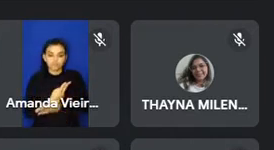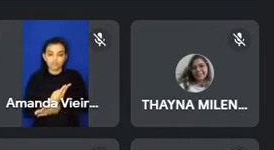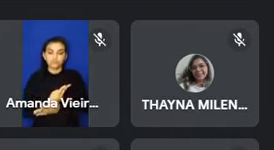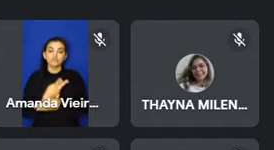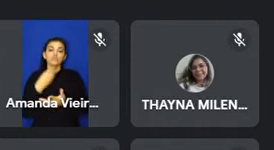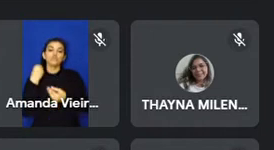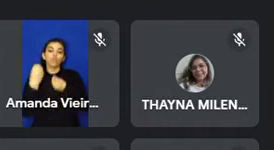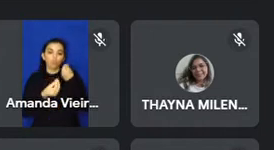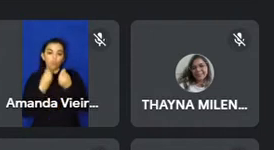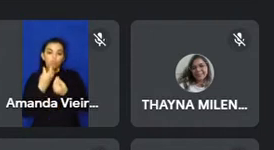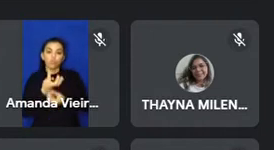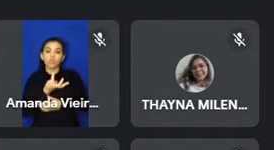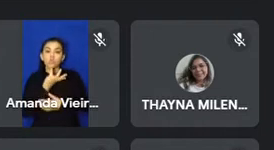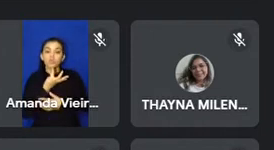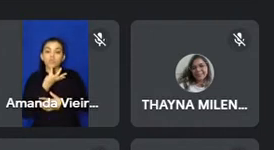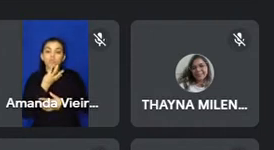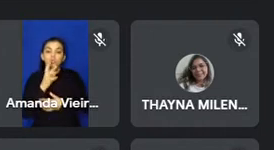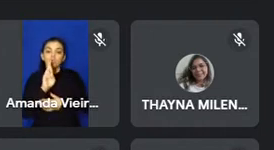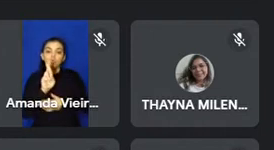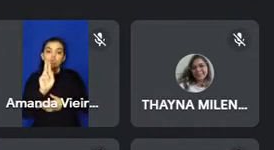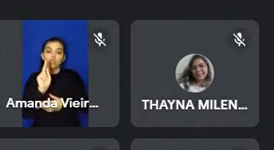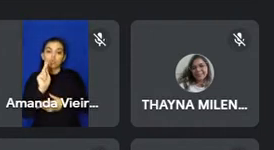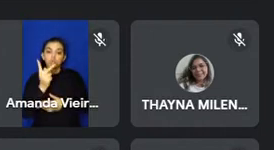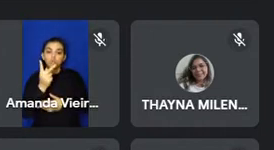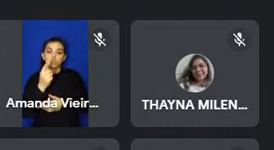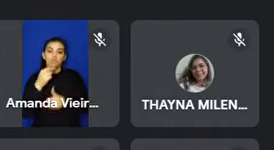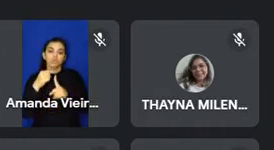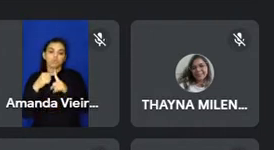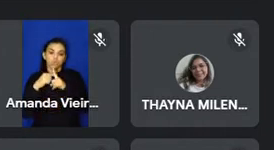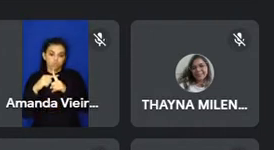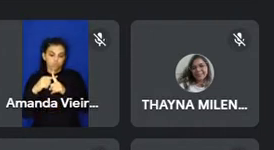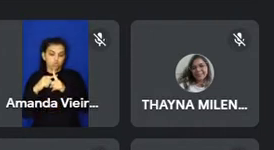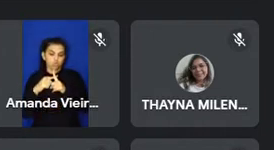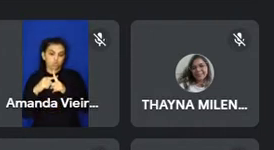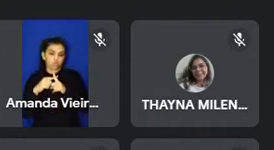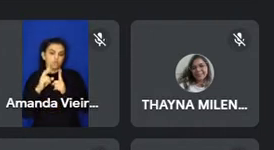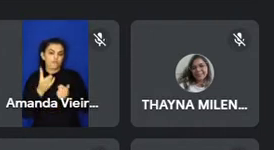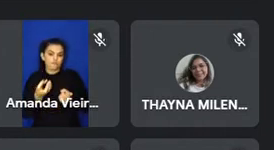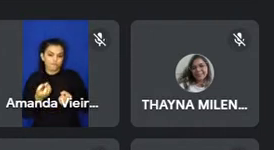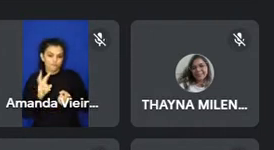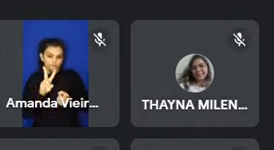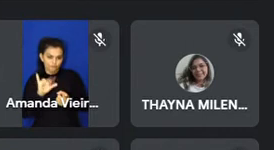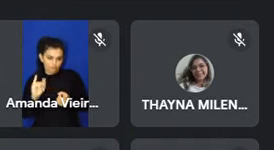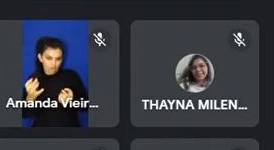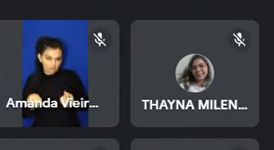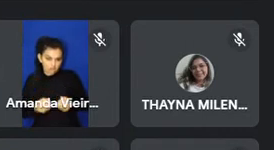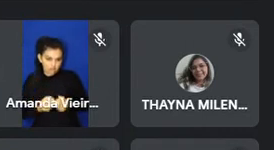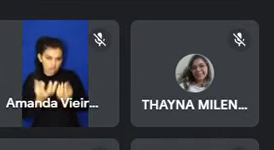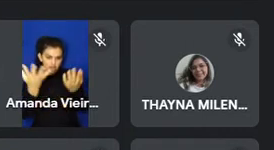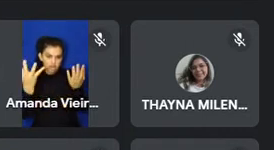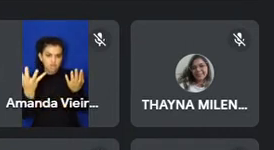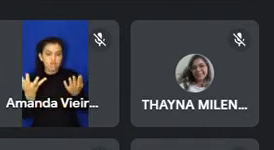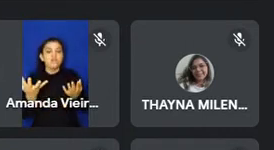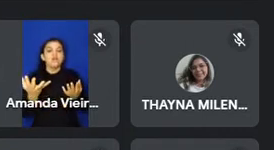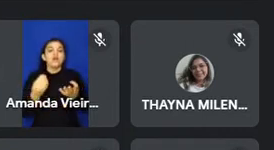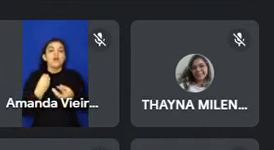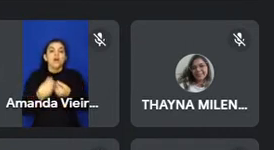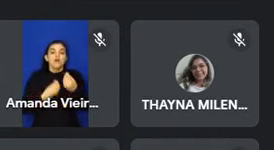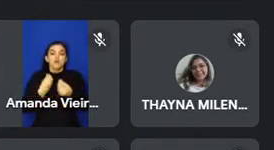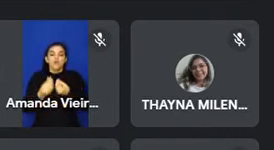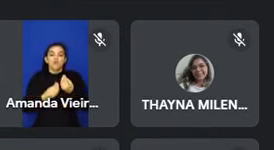passa a secretar aí, depois de ativado, expandir, etc., ele passa a secretar agora os